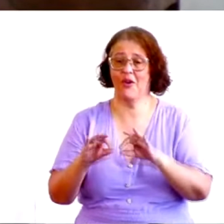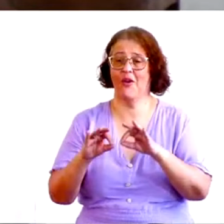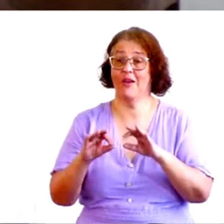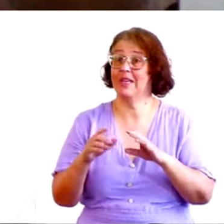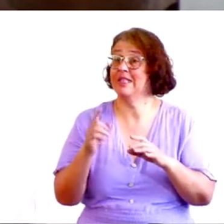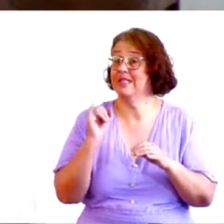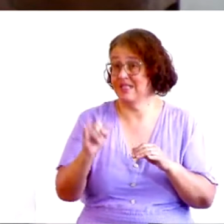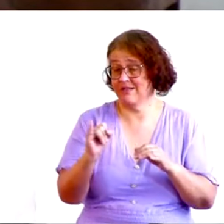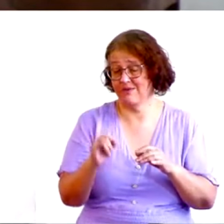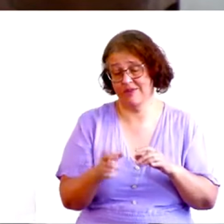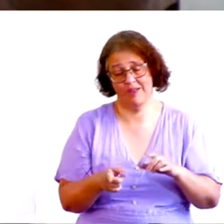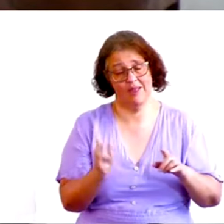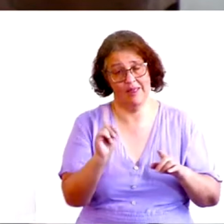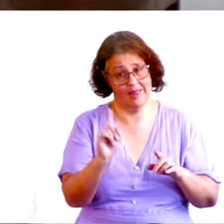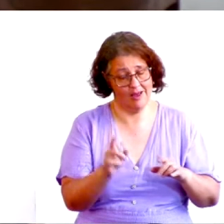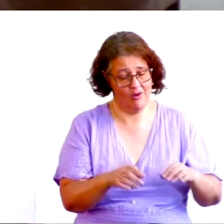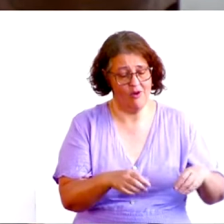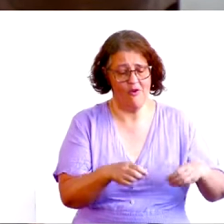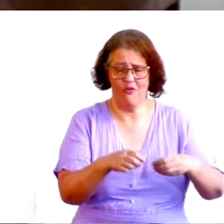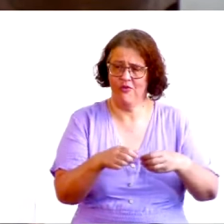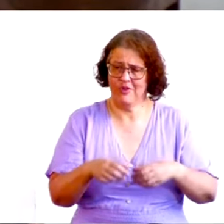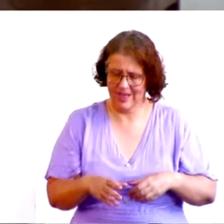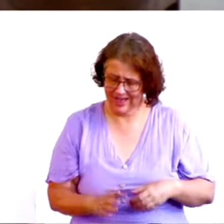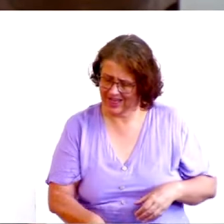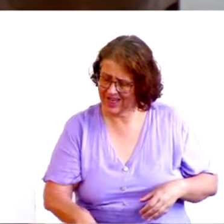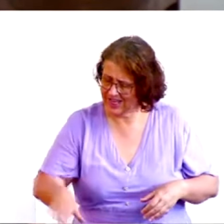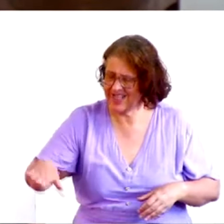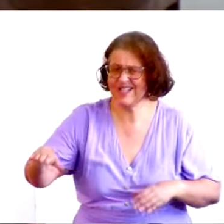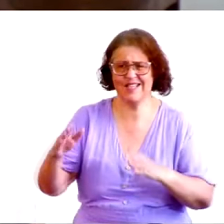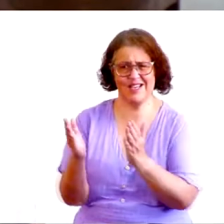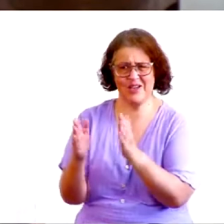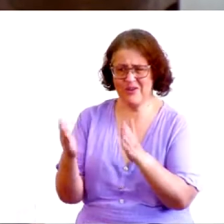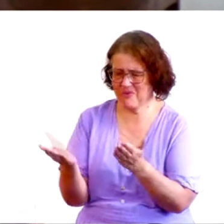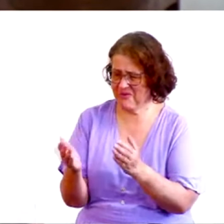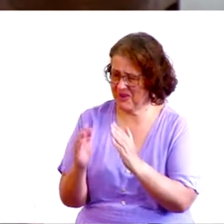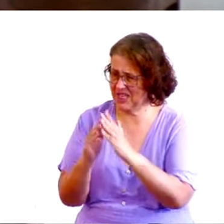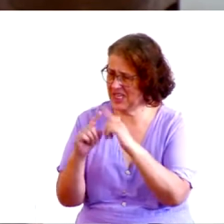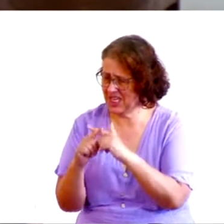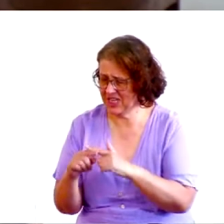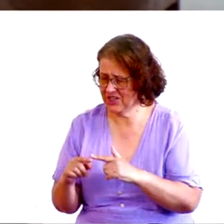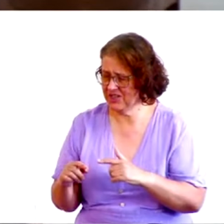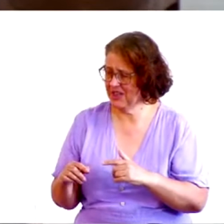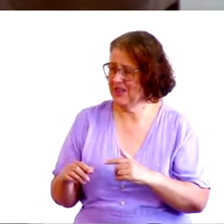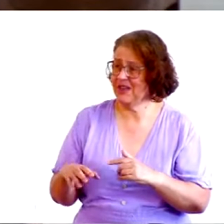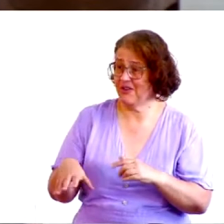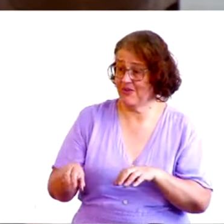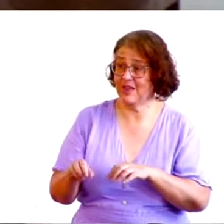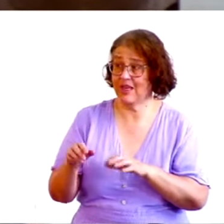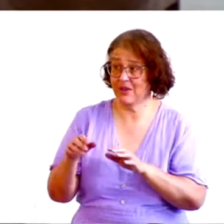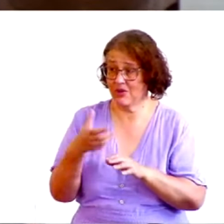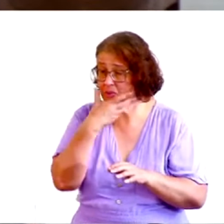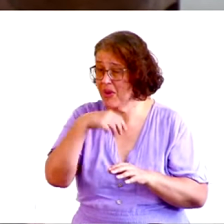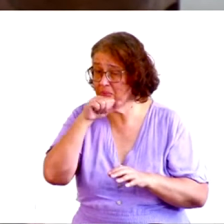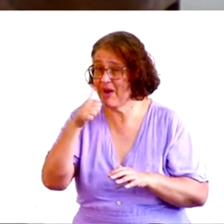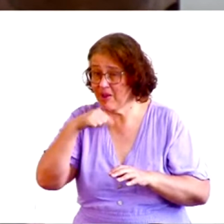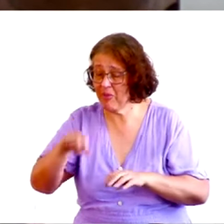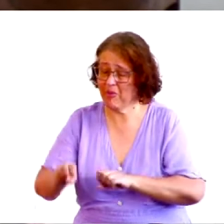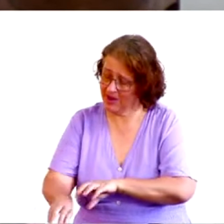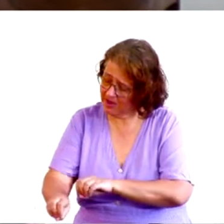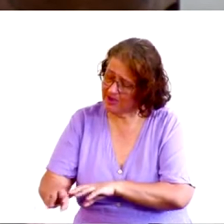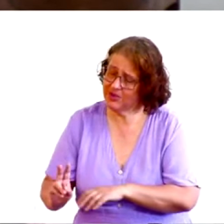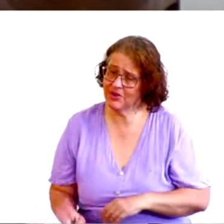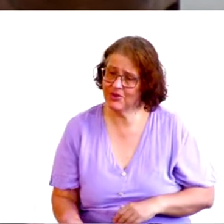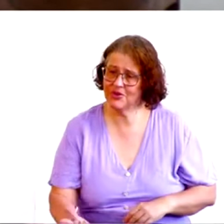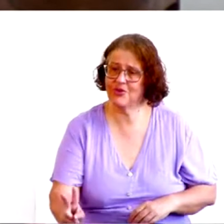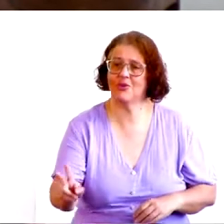e adorar a Deus de verdade desde cedo como nossas crianças estão aprendendo aqui fazendo uma ilustração num desenho mas também